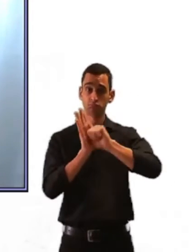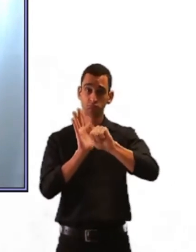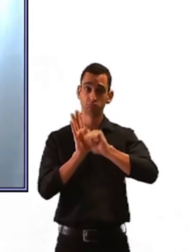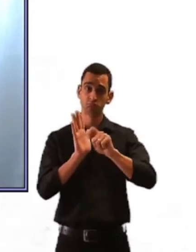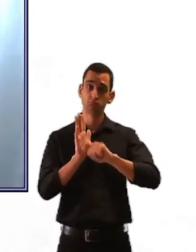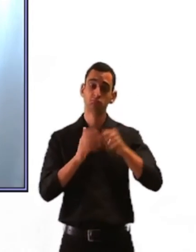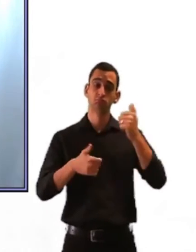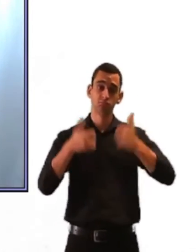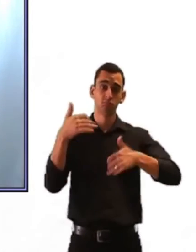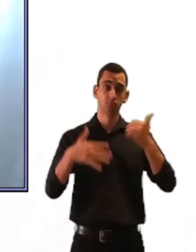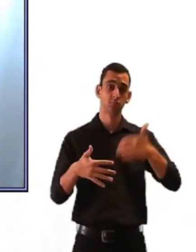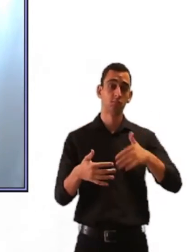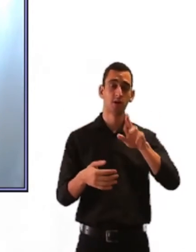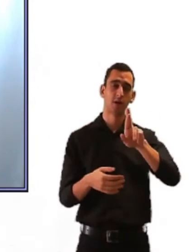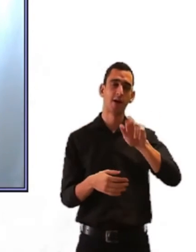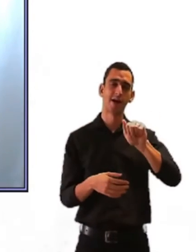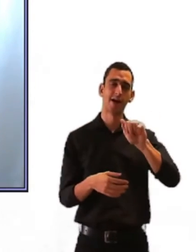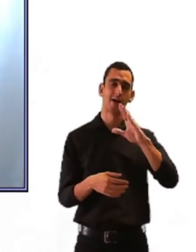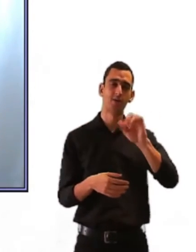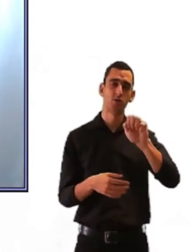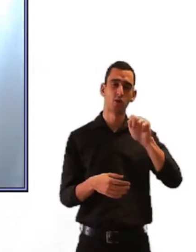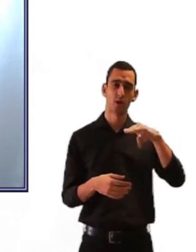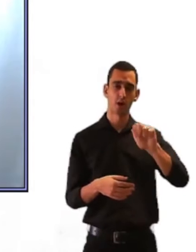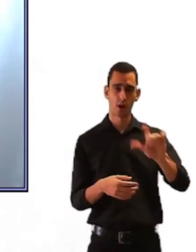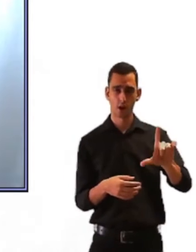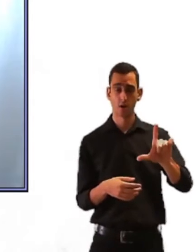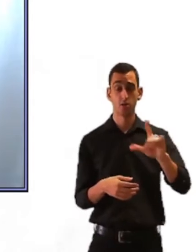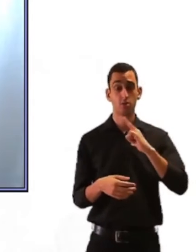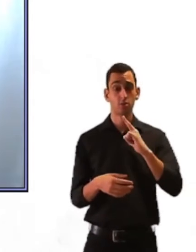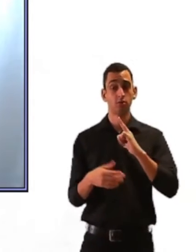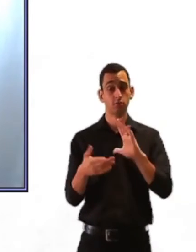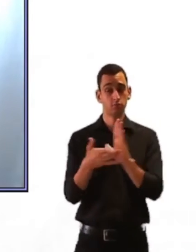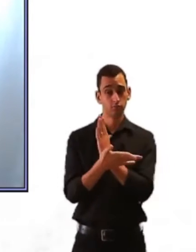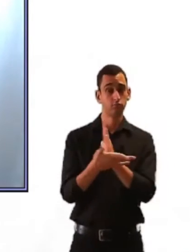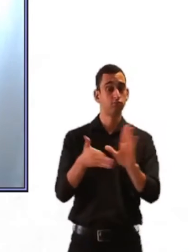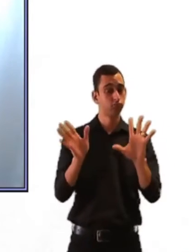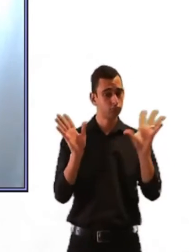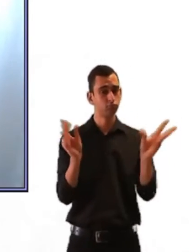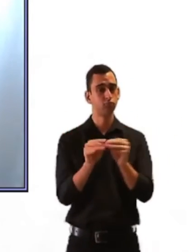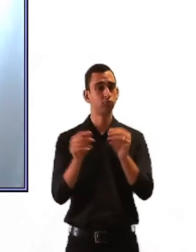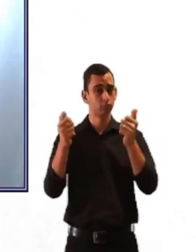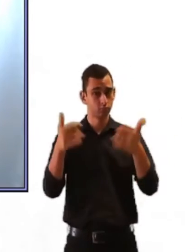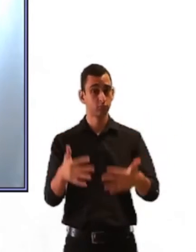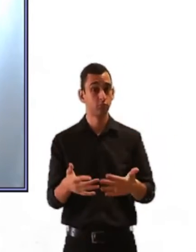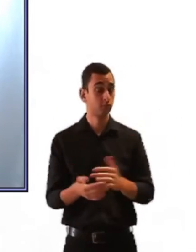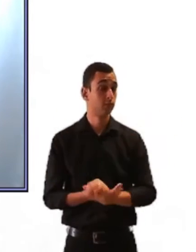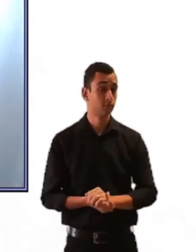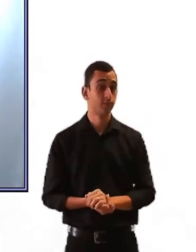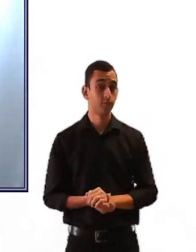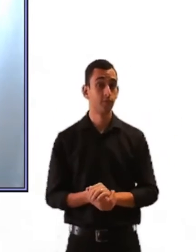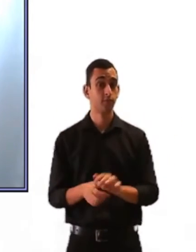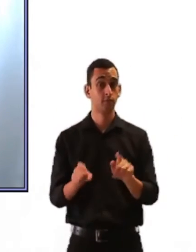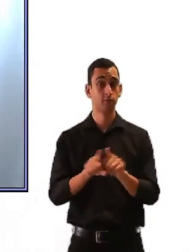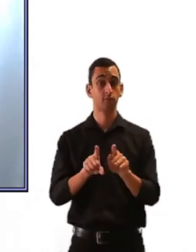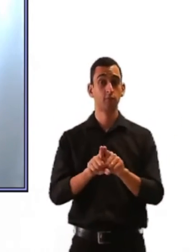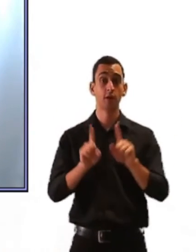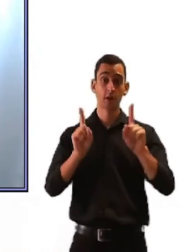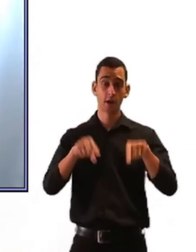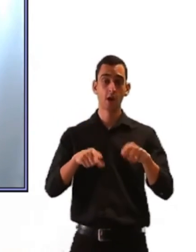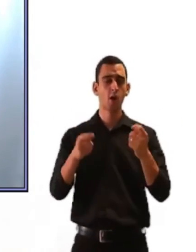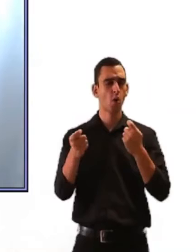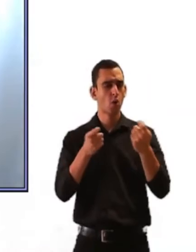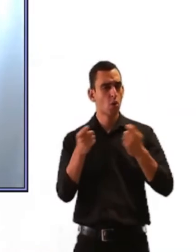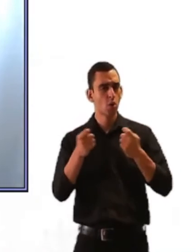racionalista da prova. O que que seria essa análise racionalista em breves linhas aqui? Seria exatamente a ideia de se controlar